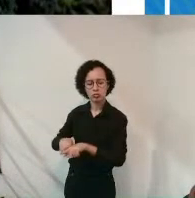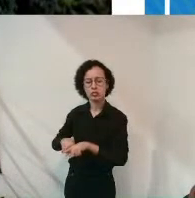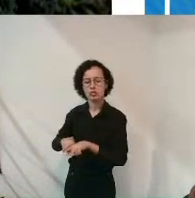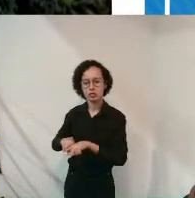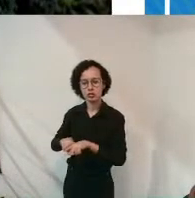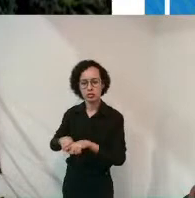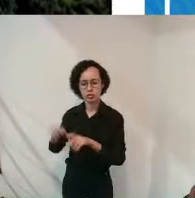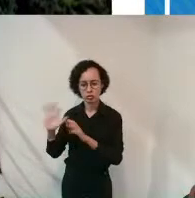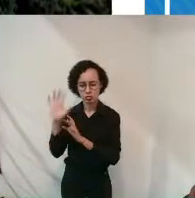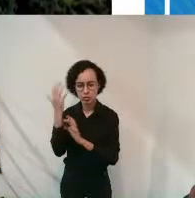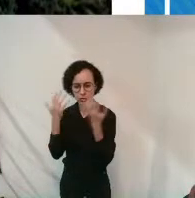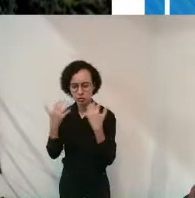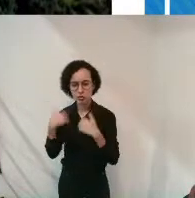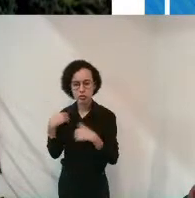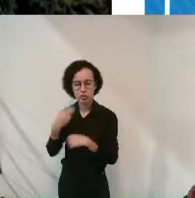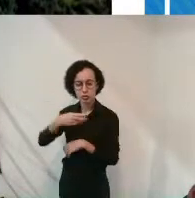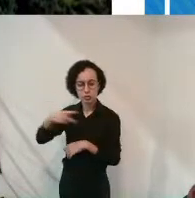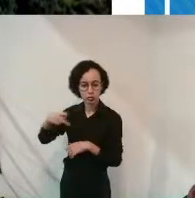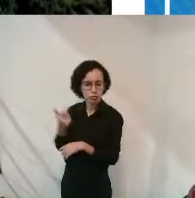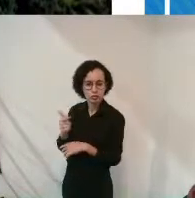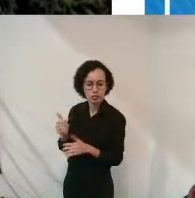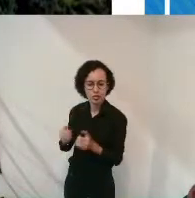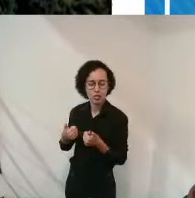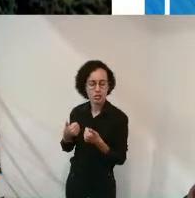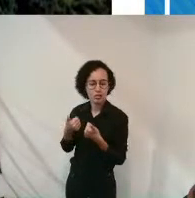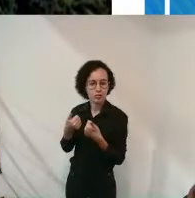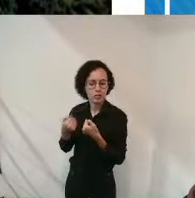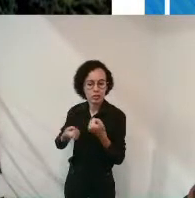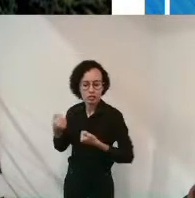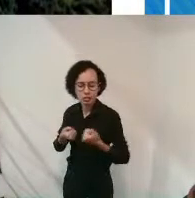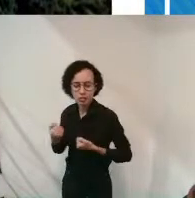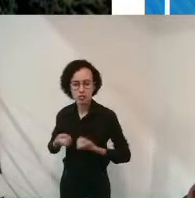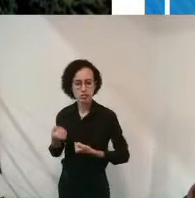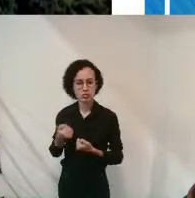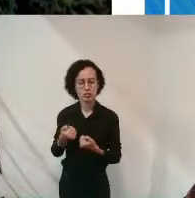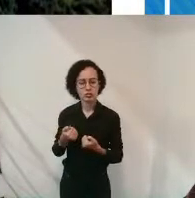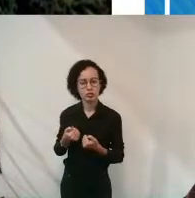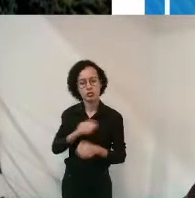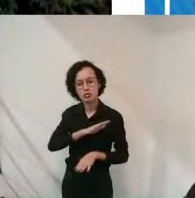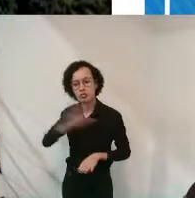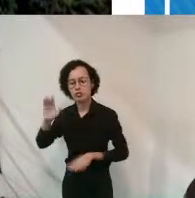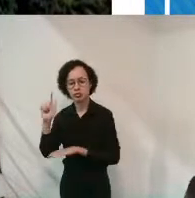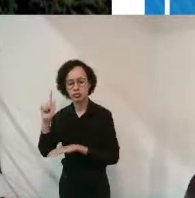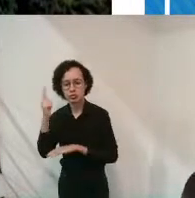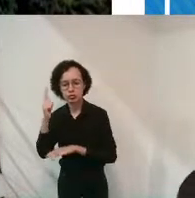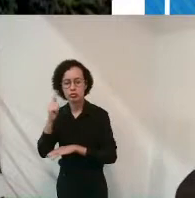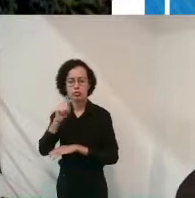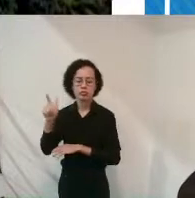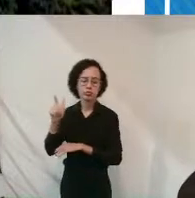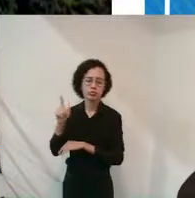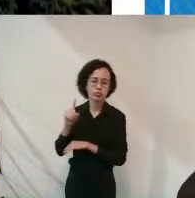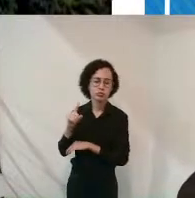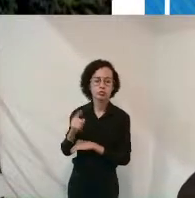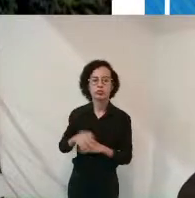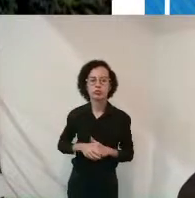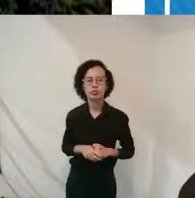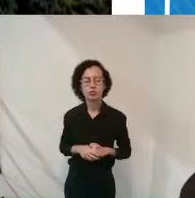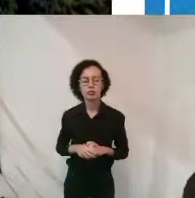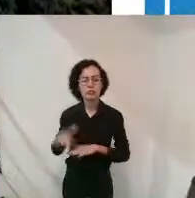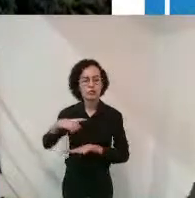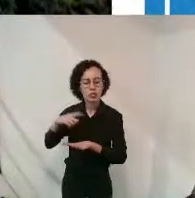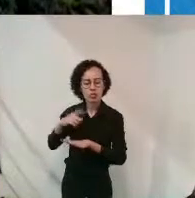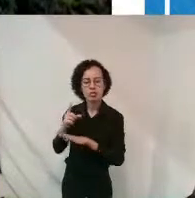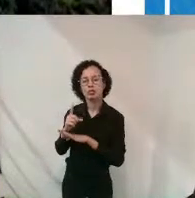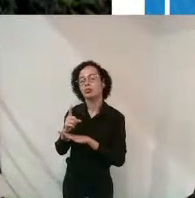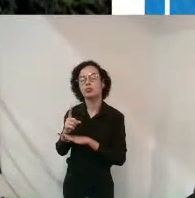Ambiente, o Ministério Público não tinha nem carro na época, então o recurso foi para o Ministério Público do Estado de Goiás, e desse recurso nós tivemos uma contrapartida. Nós tínhamos